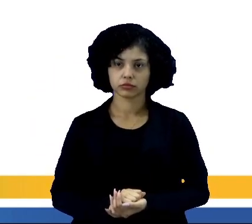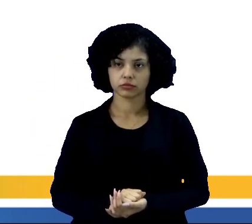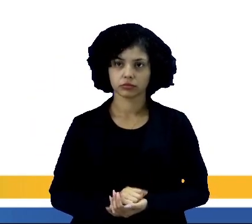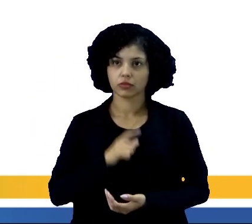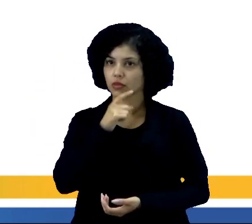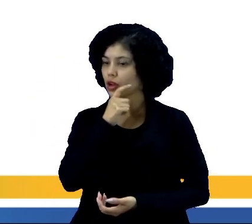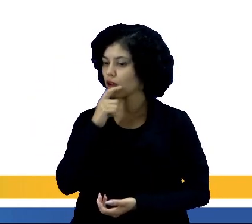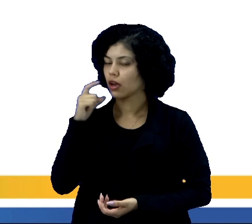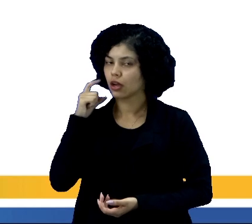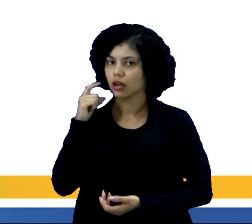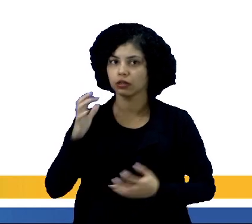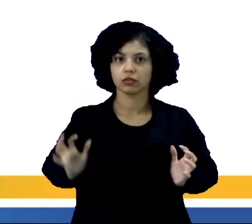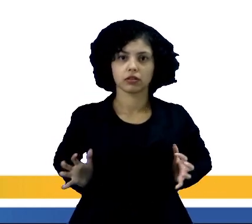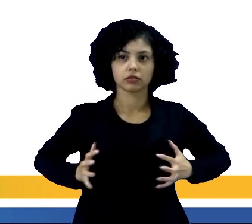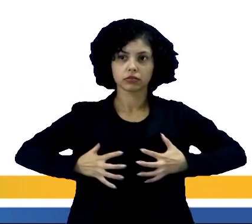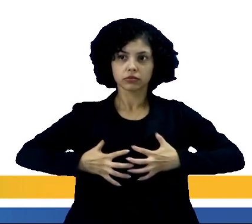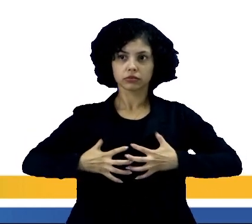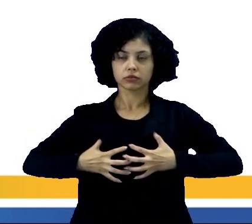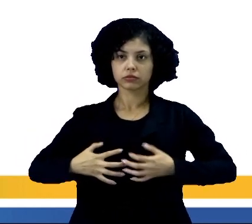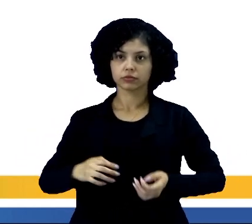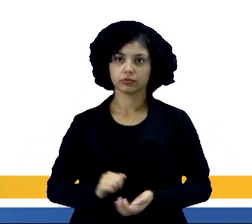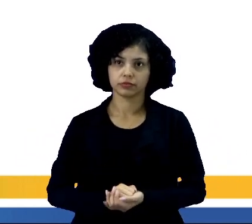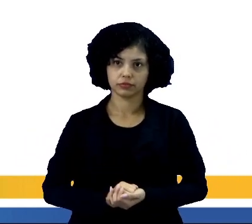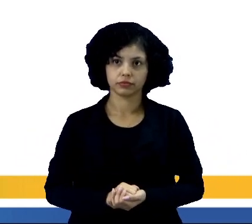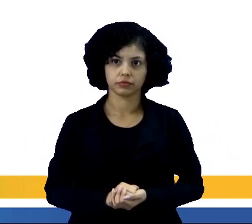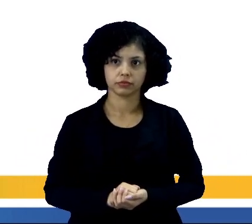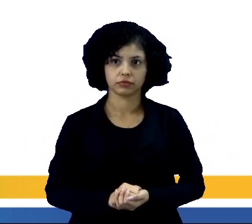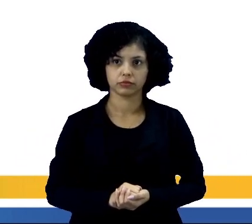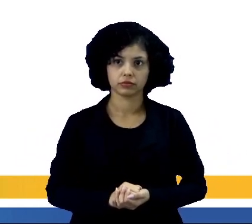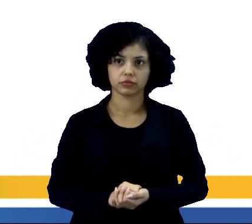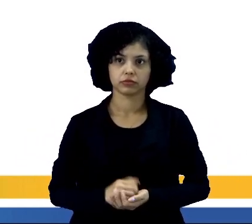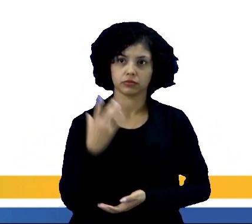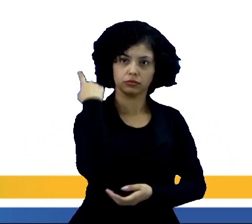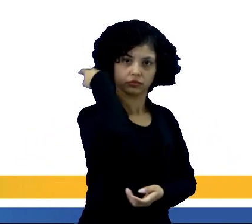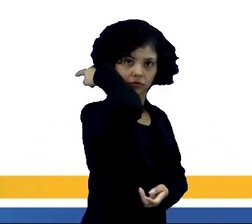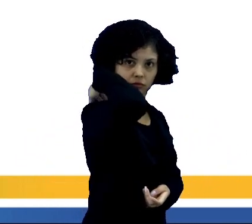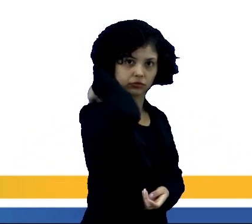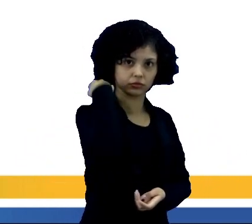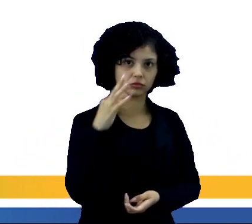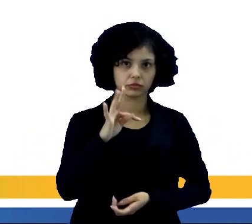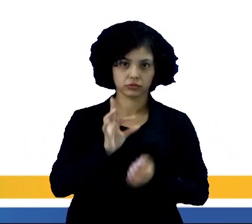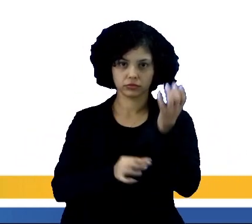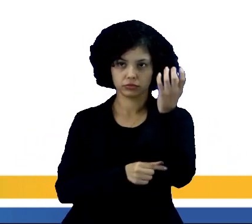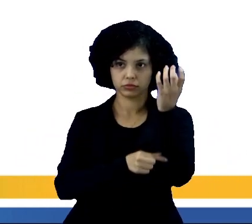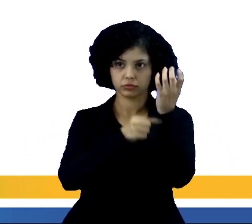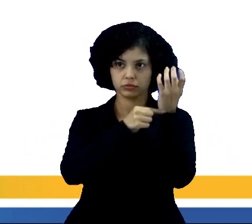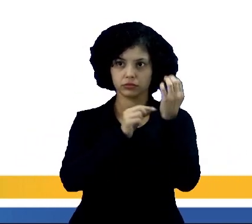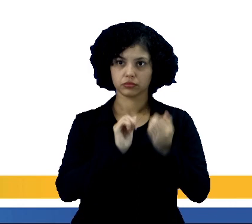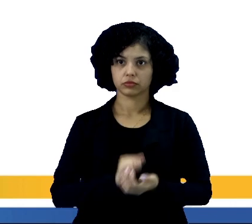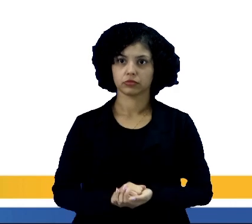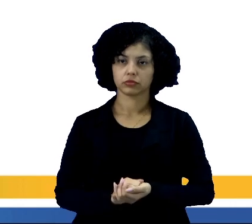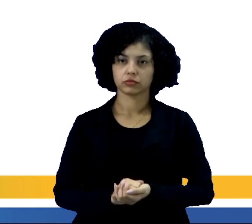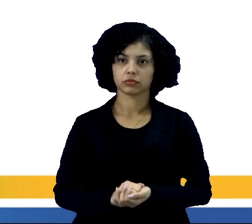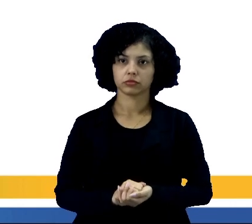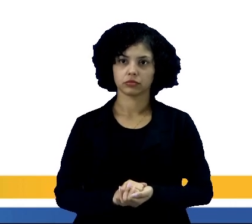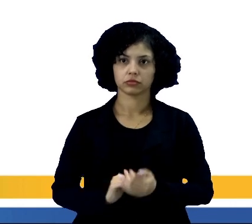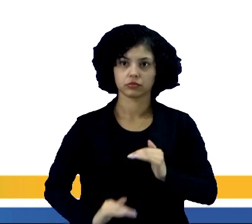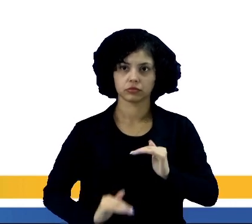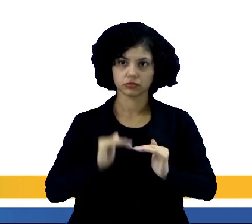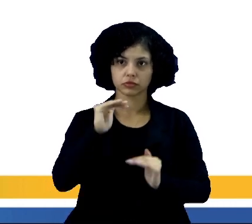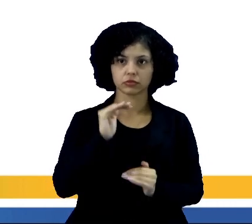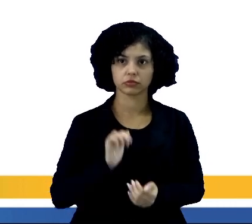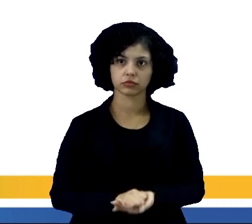B, mandíbula e costela. C, escápula e tíbia. D, húmero e carpo. Vamos de baixo para